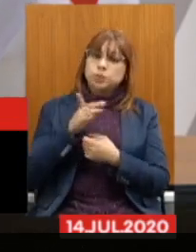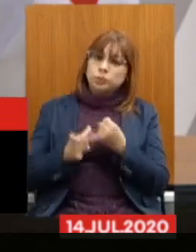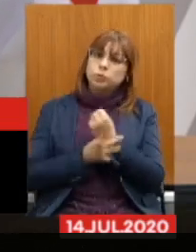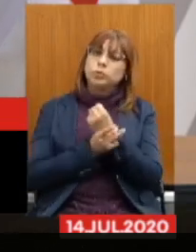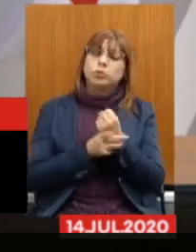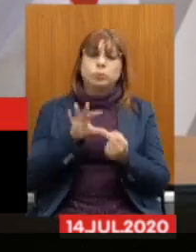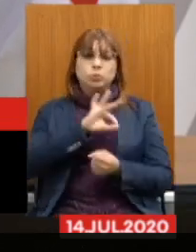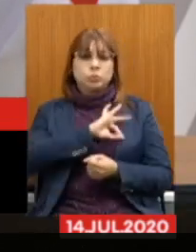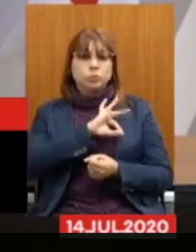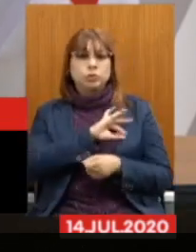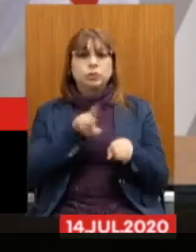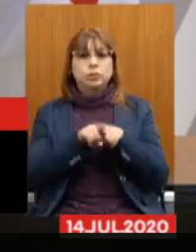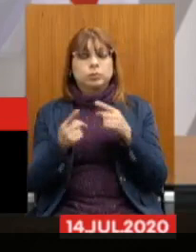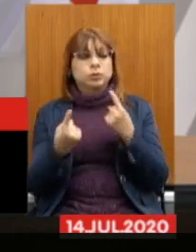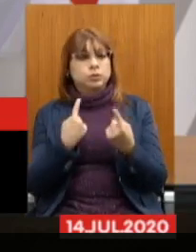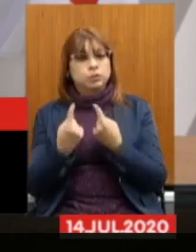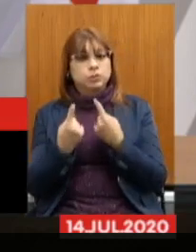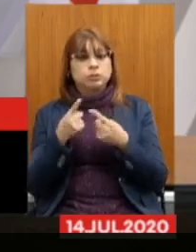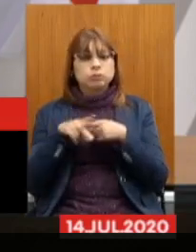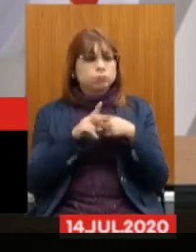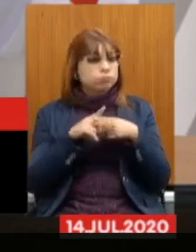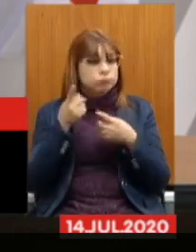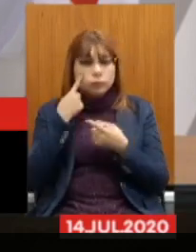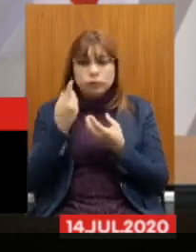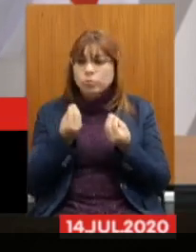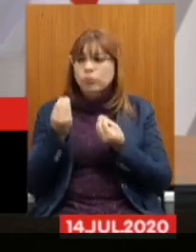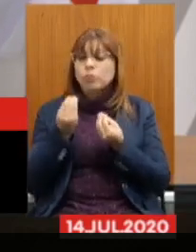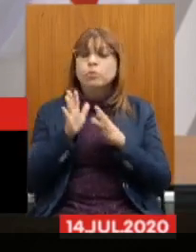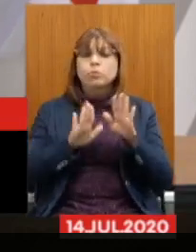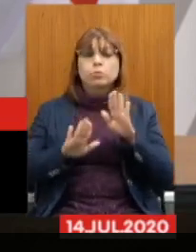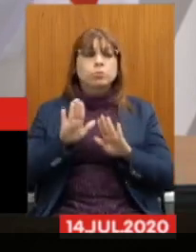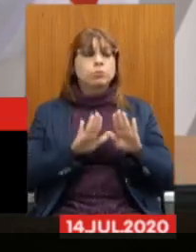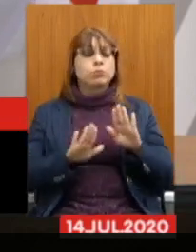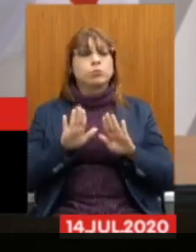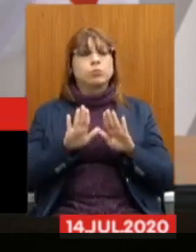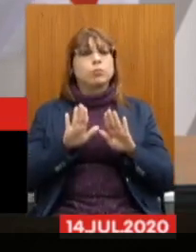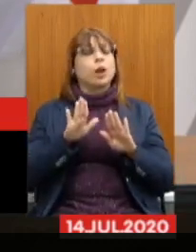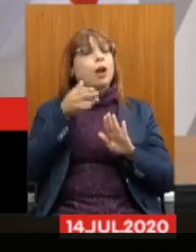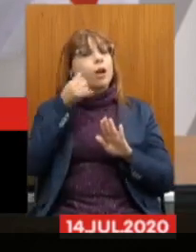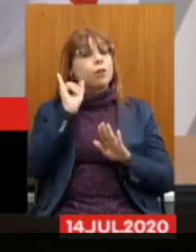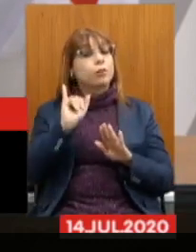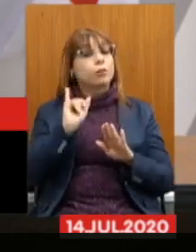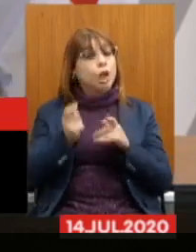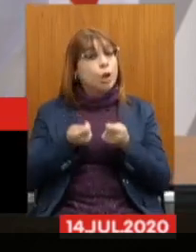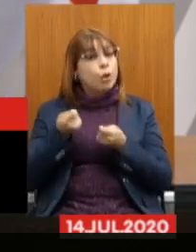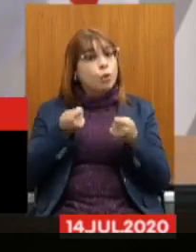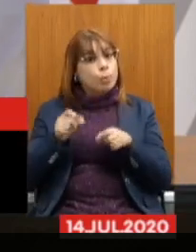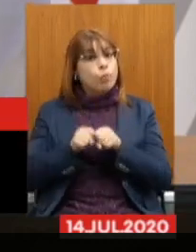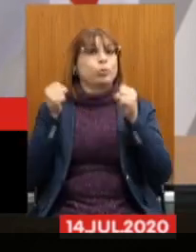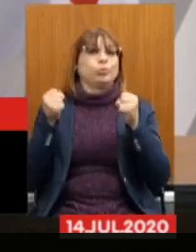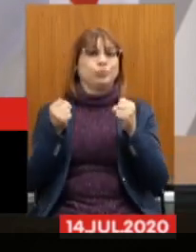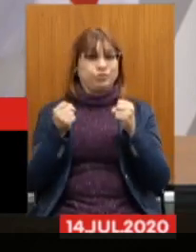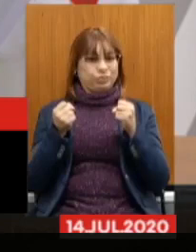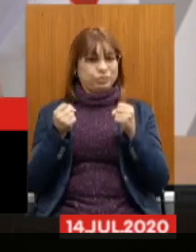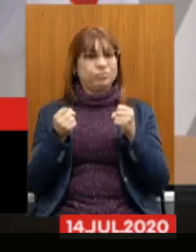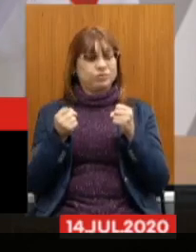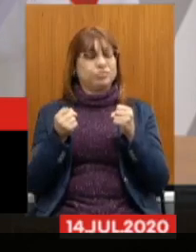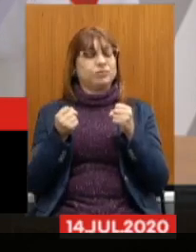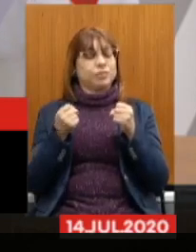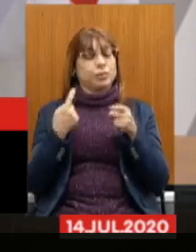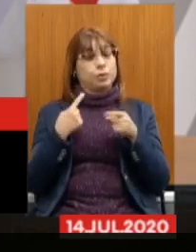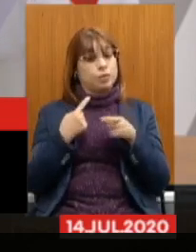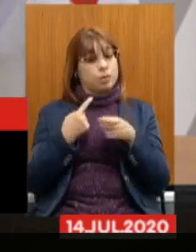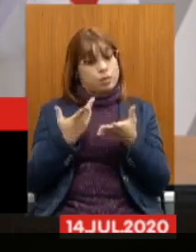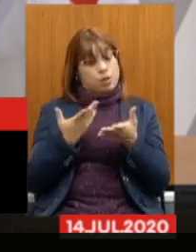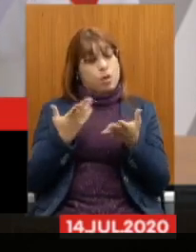na fiscalização e reparo das condições de tráfego, para que a economia não sofresse o seu colapso, por falta de